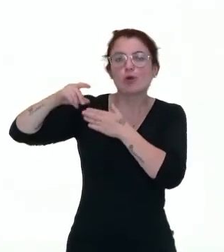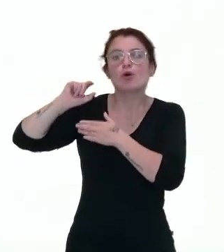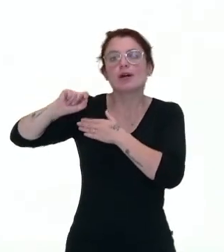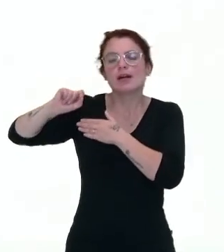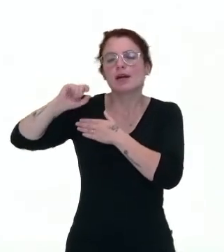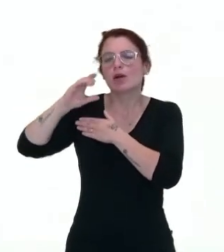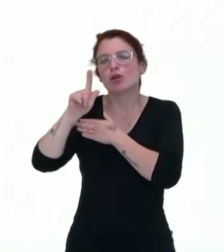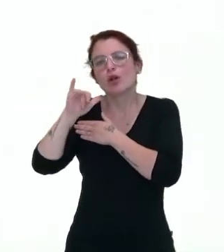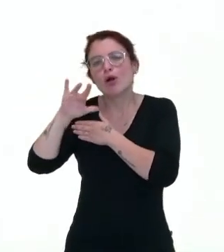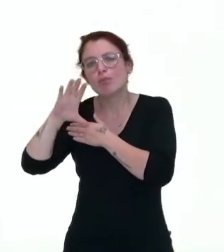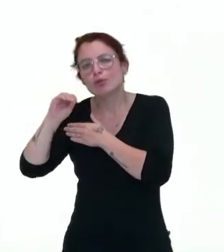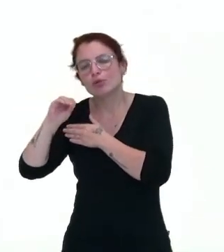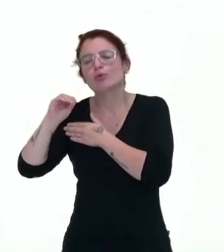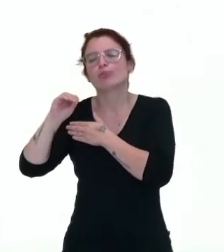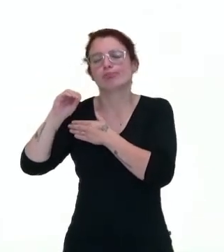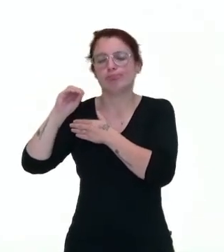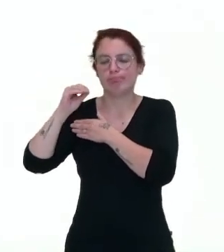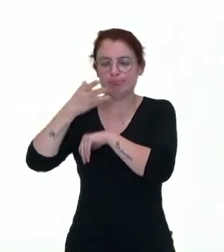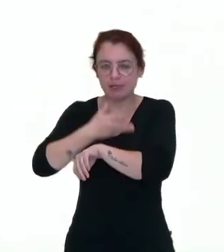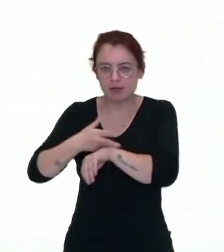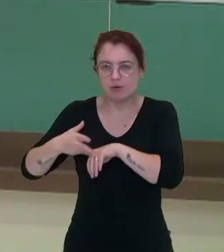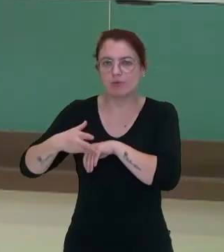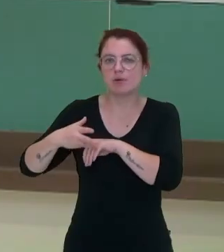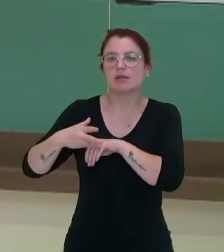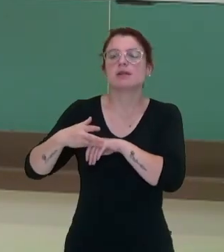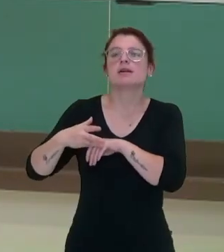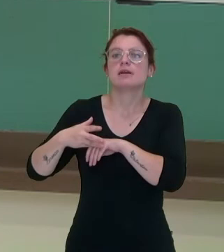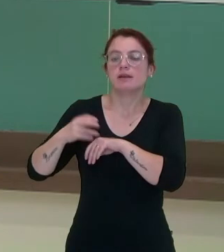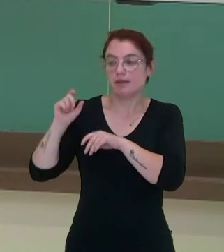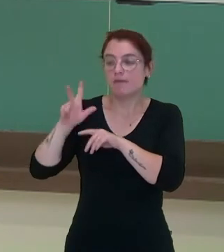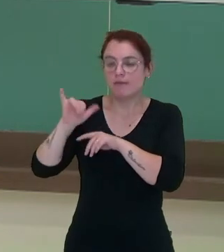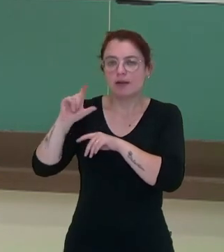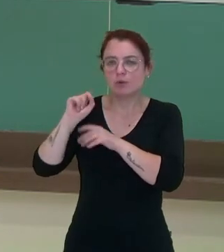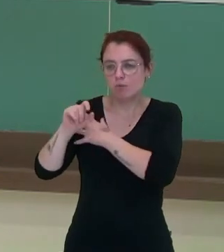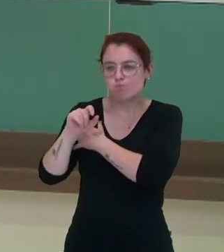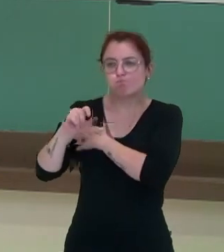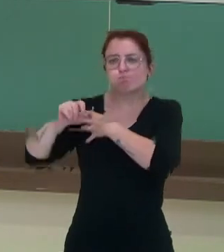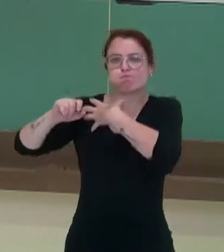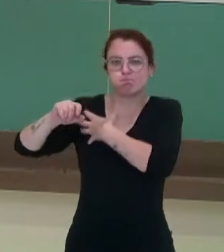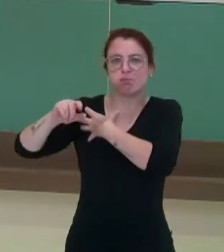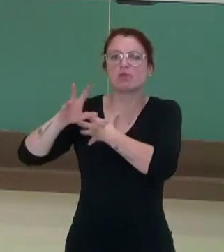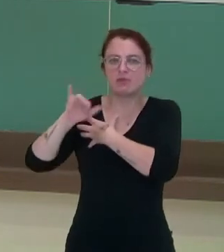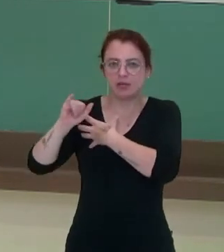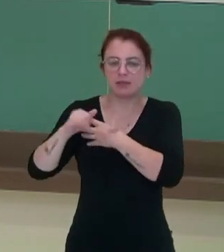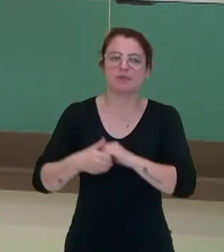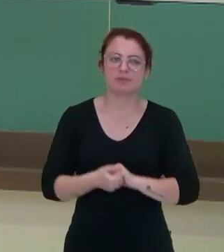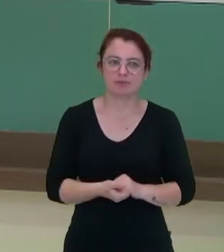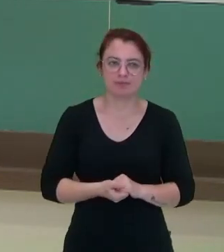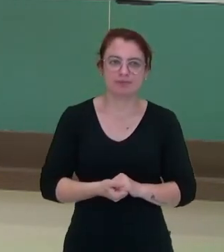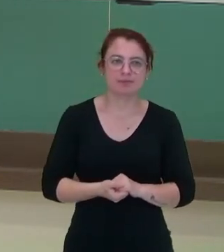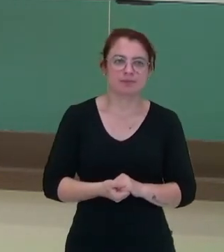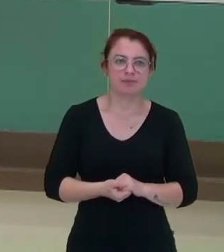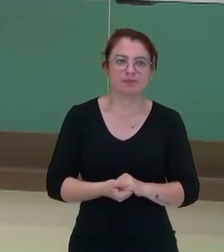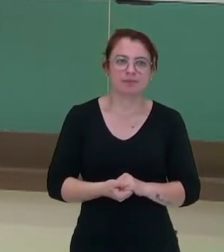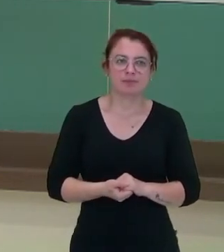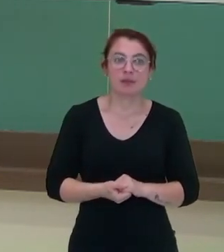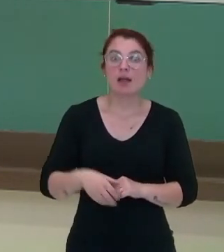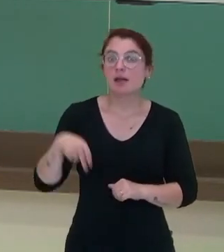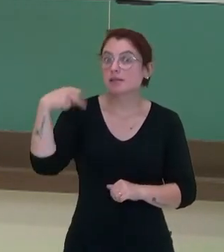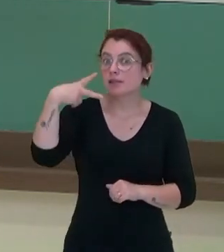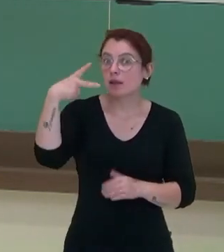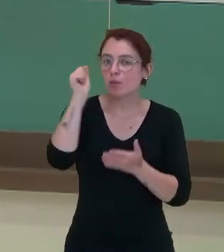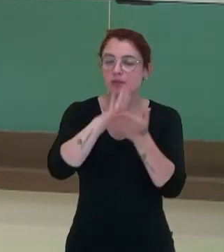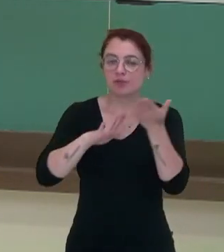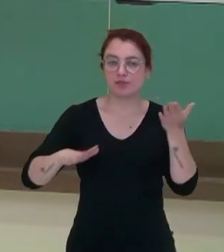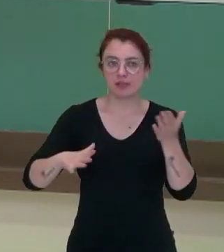glóbulos brancos e pode que essa região inche. O linfonodo vai aumentar de volume. E nós vamos